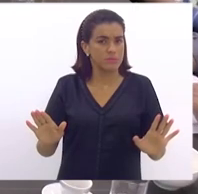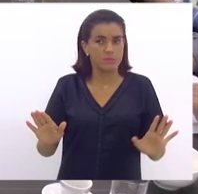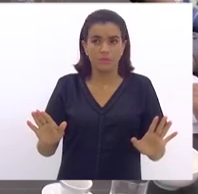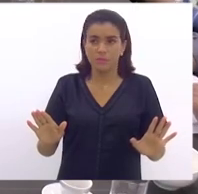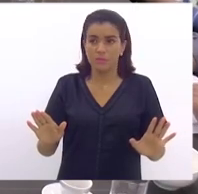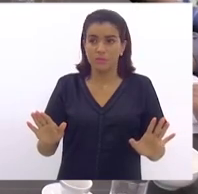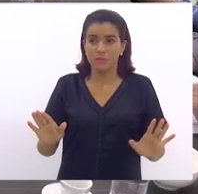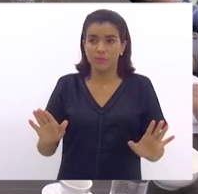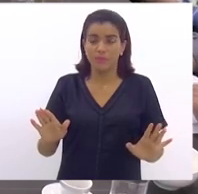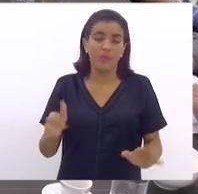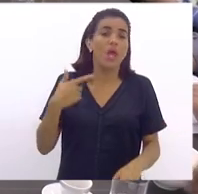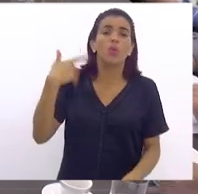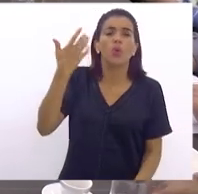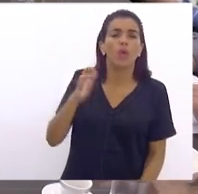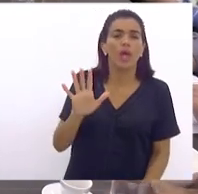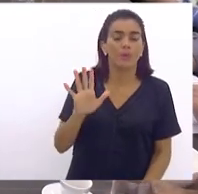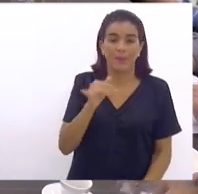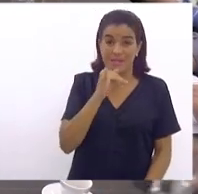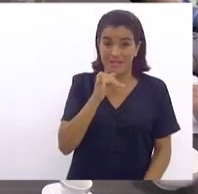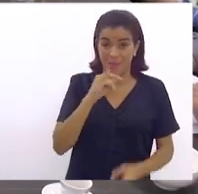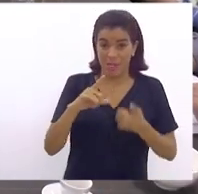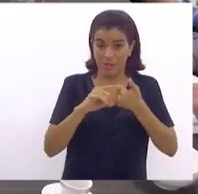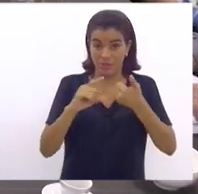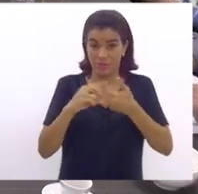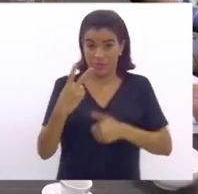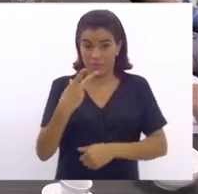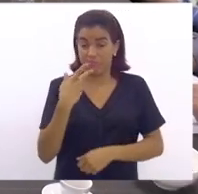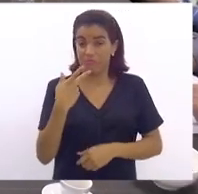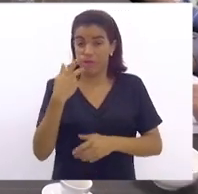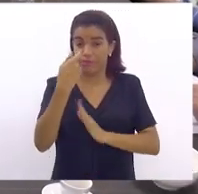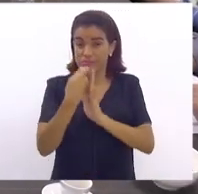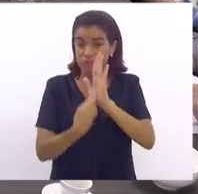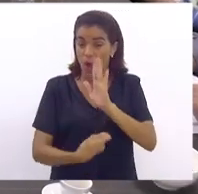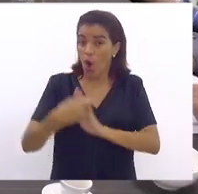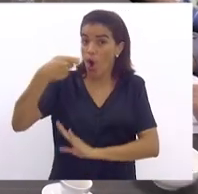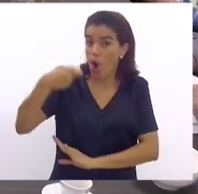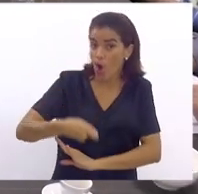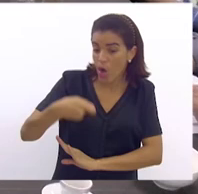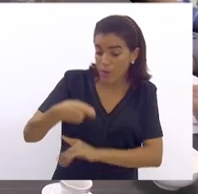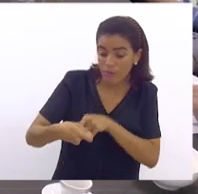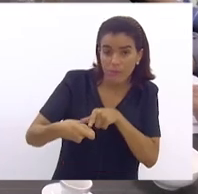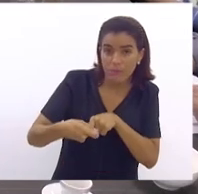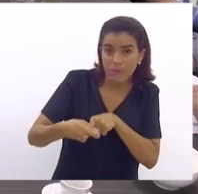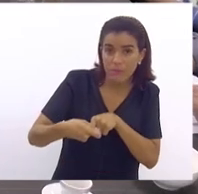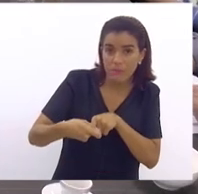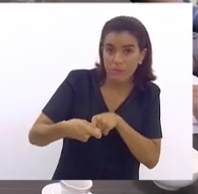obrigado. Se eu sou promotor, eu não quero fazer. Porque, por exemplo, no artigo 2º fala que tem que obrigatoriamente, ó,